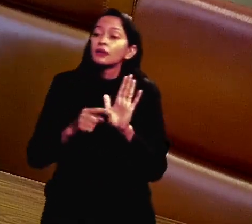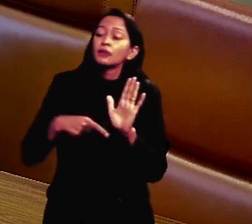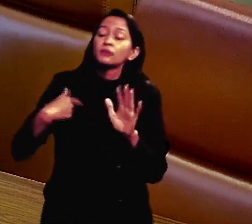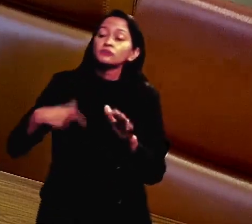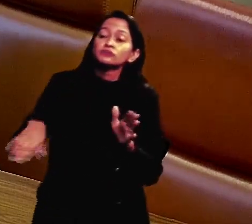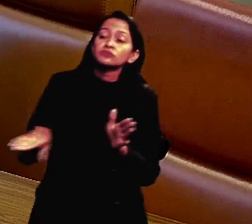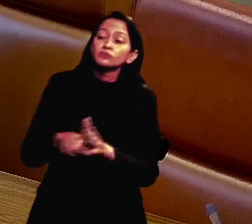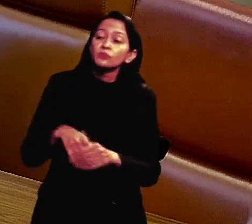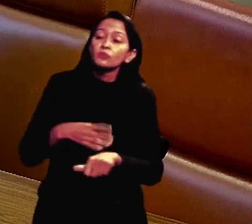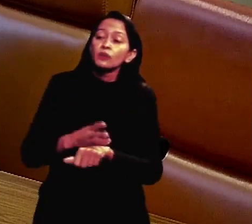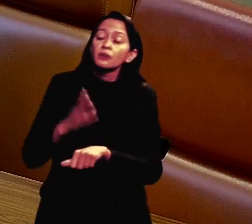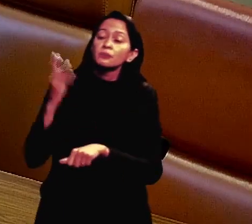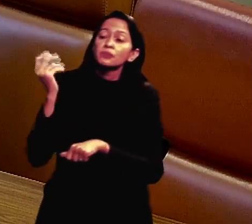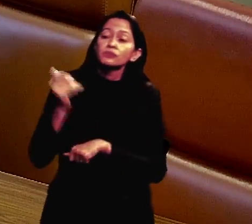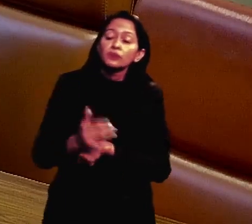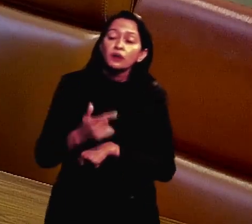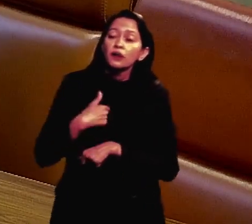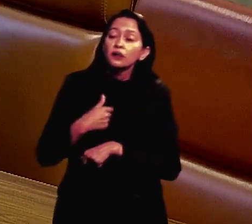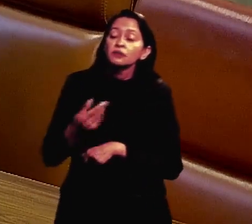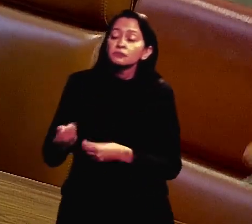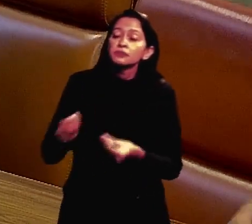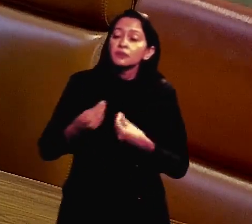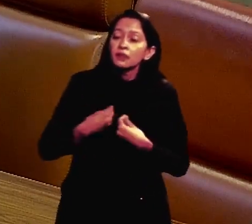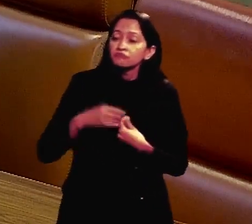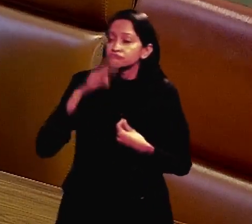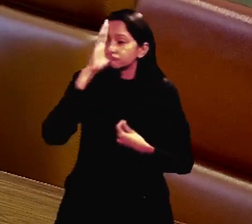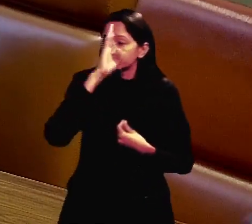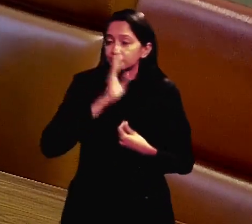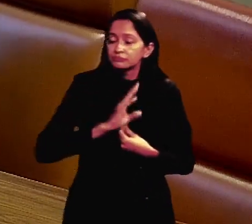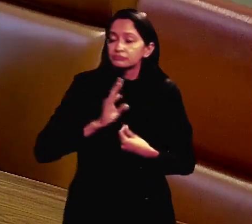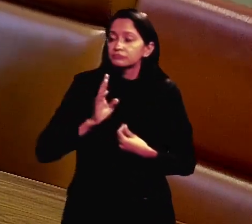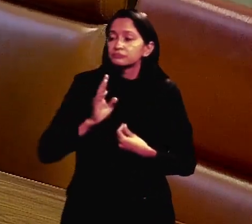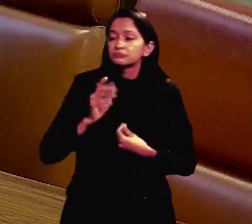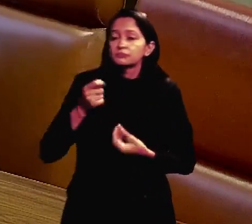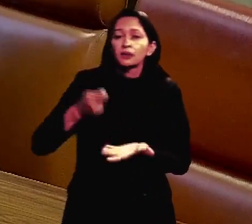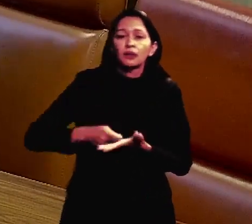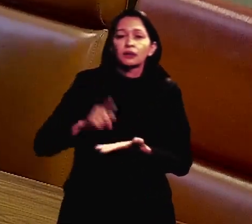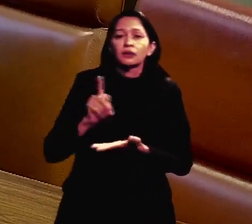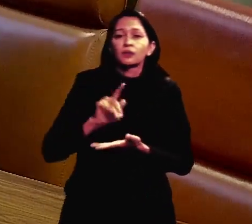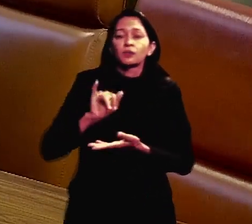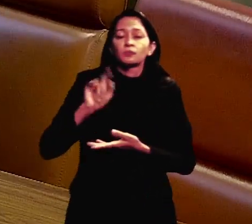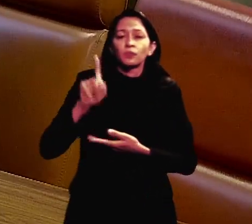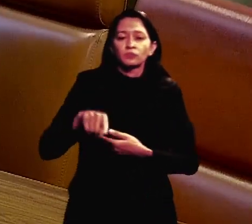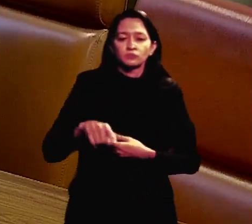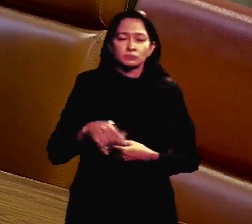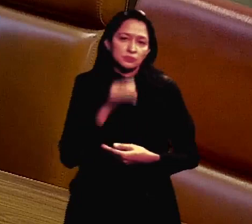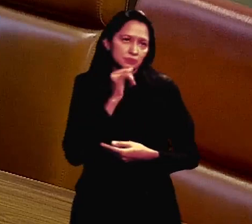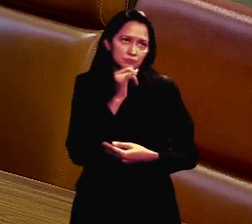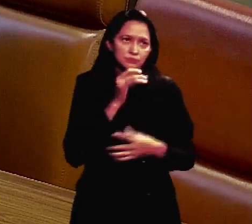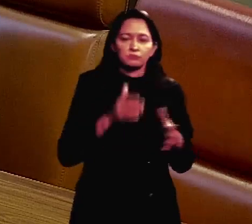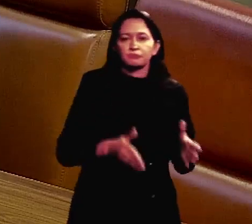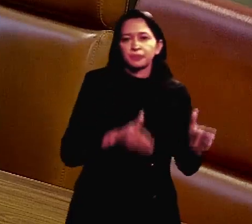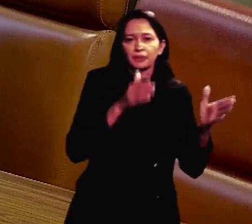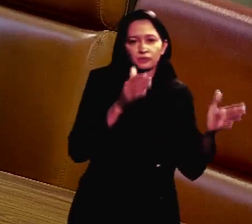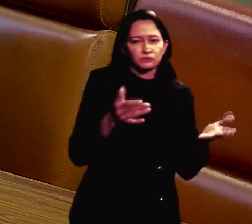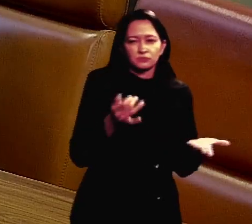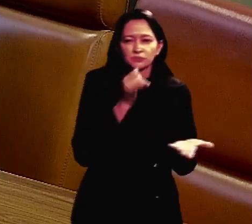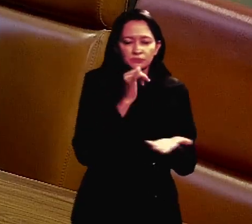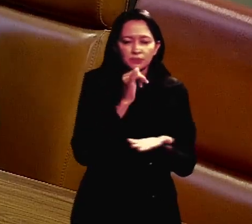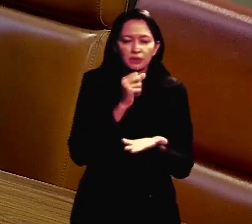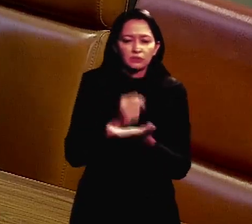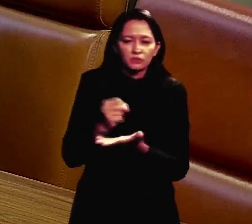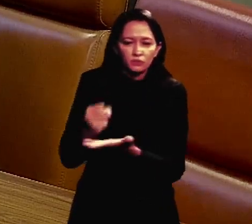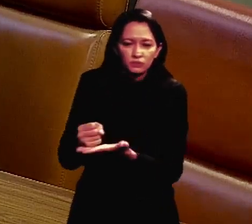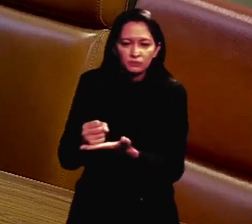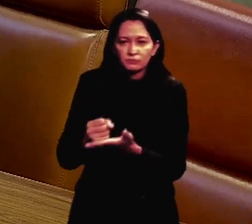4 horas da manhã, o primeiro que vai ser contemplado vai ser o meu. Isso foi um prédio, que esses caras